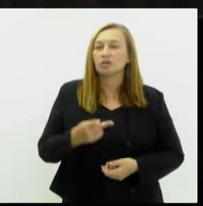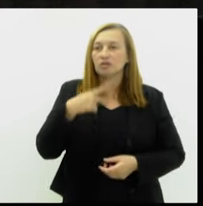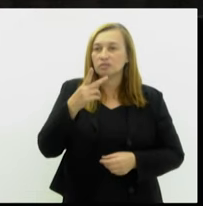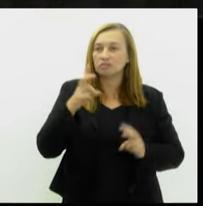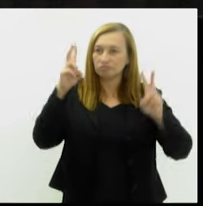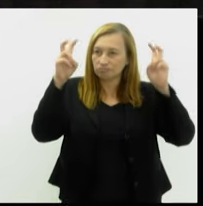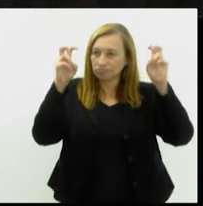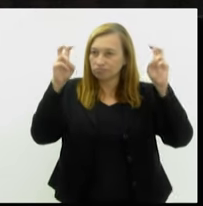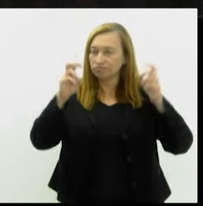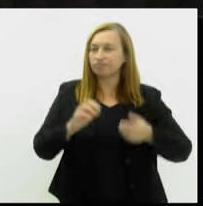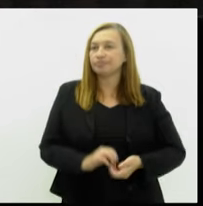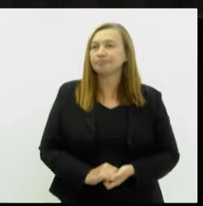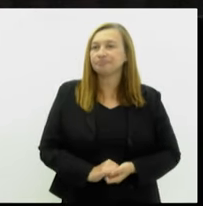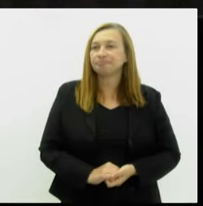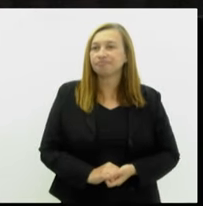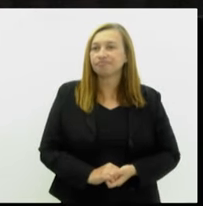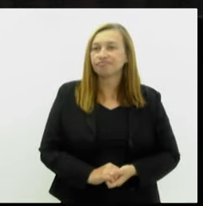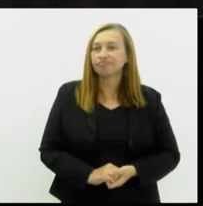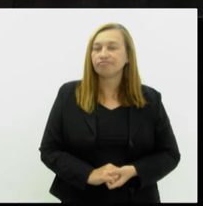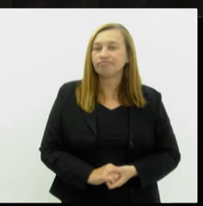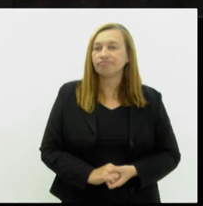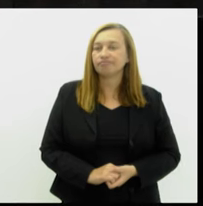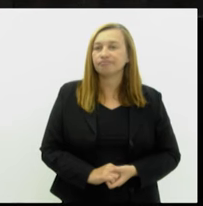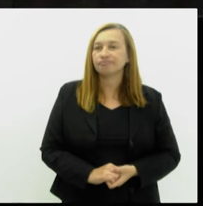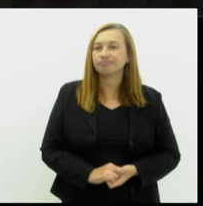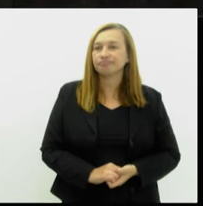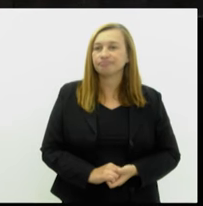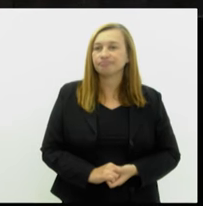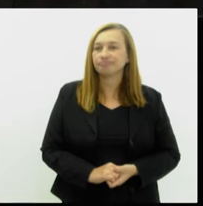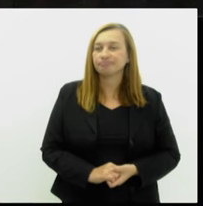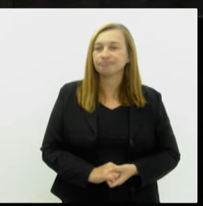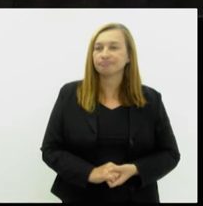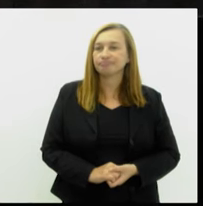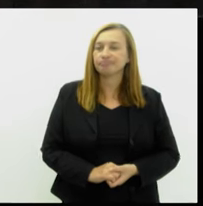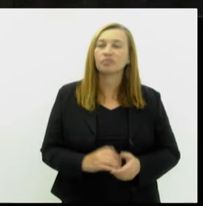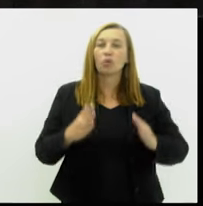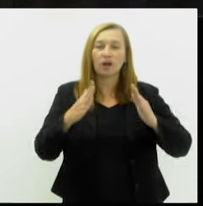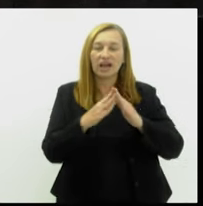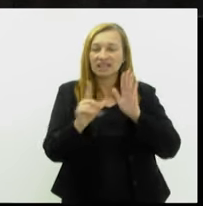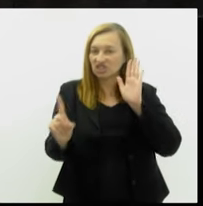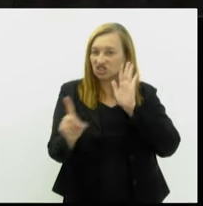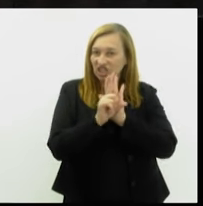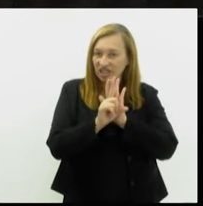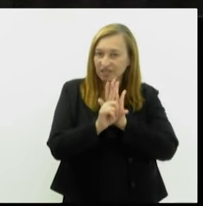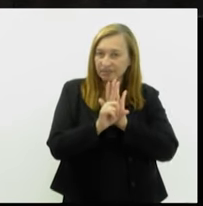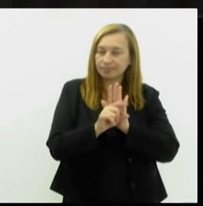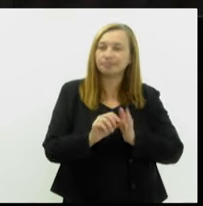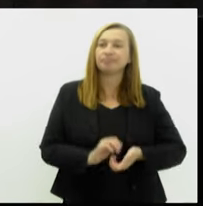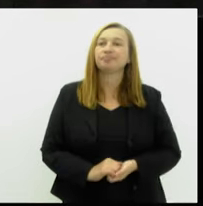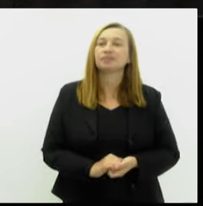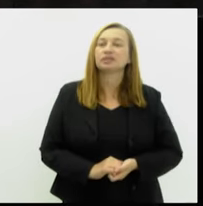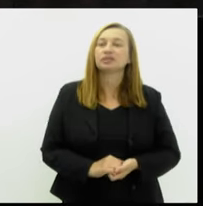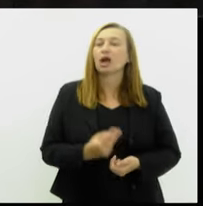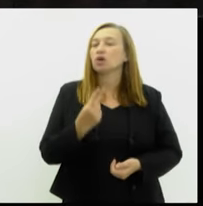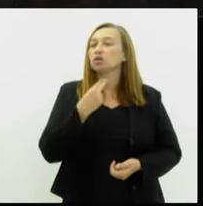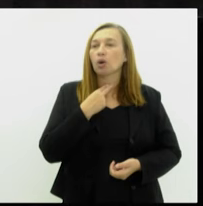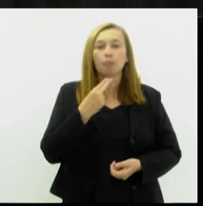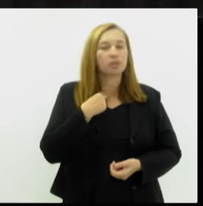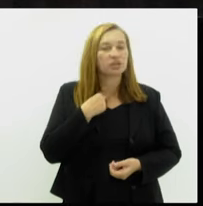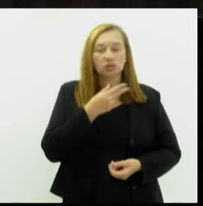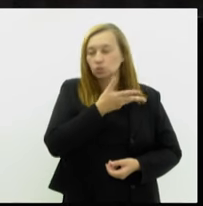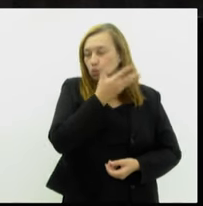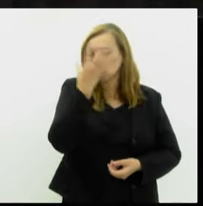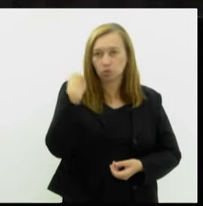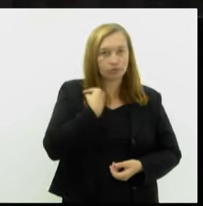tema, porque se temos uma casa legislativa, não pode ser